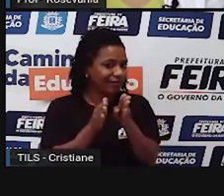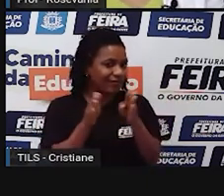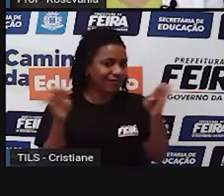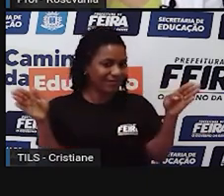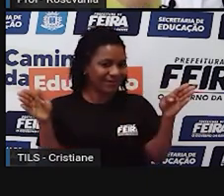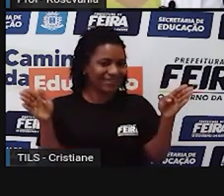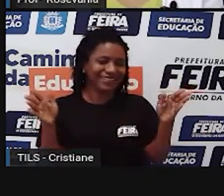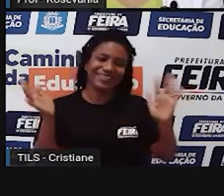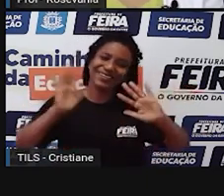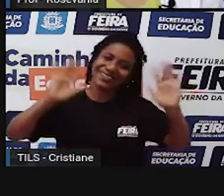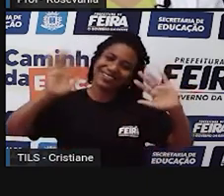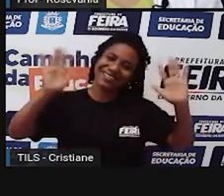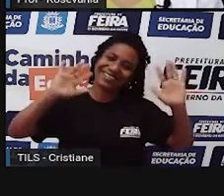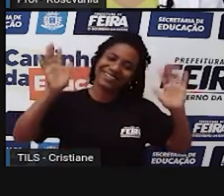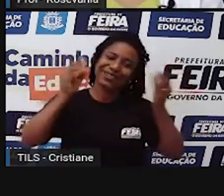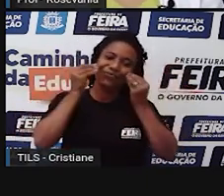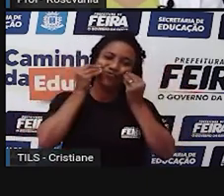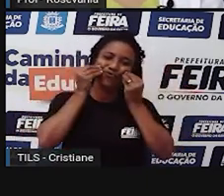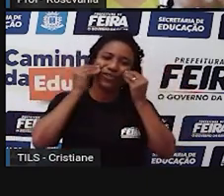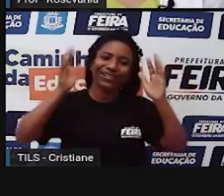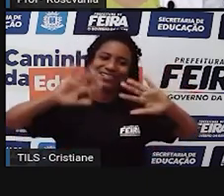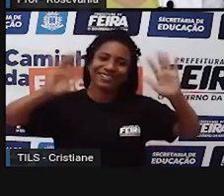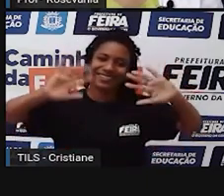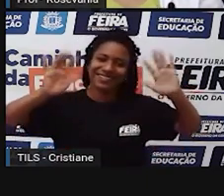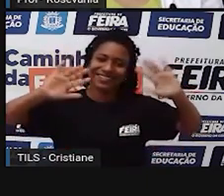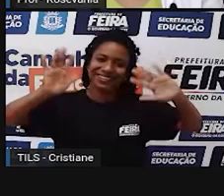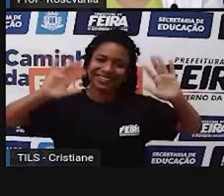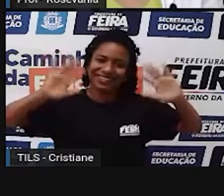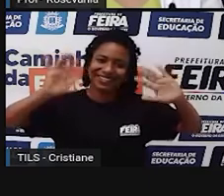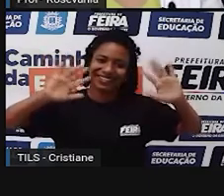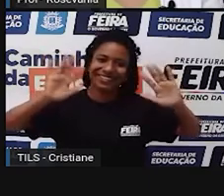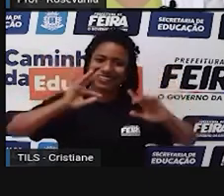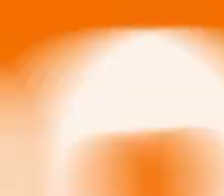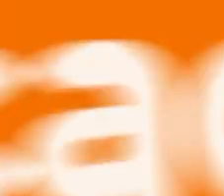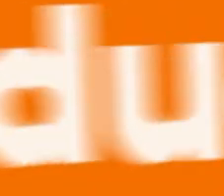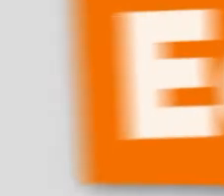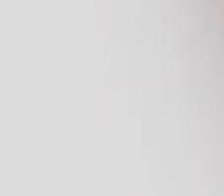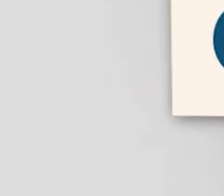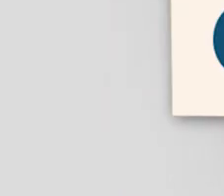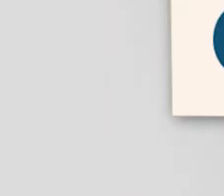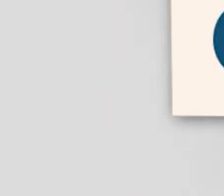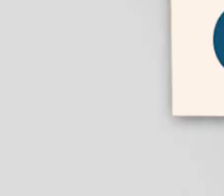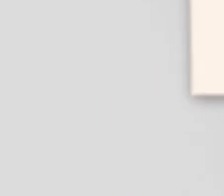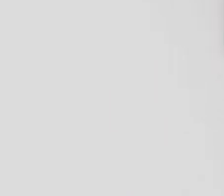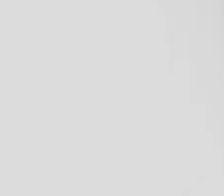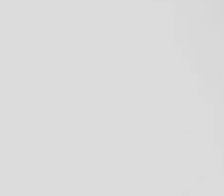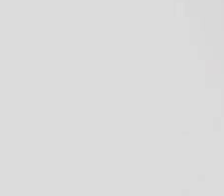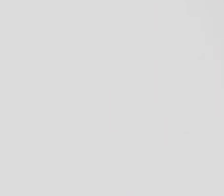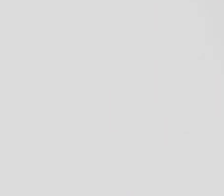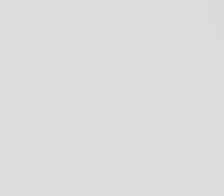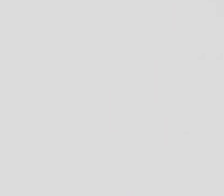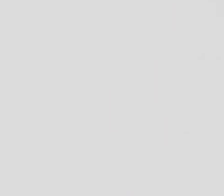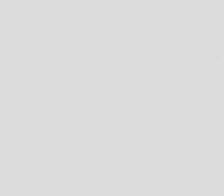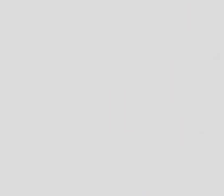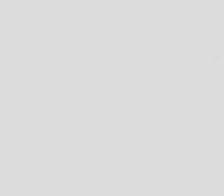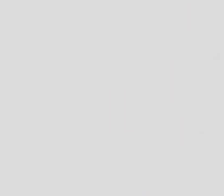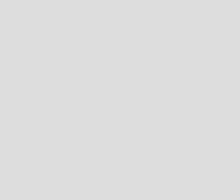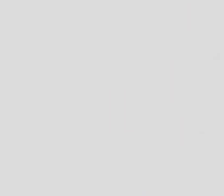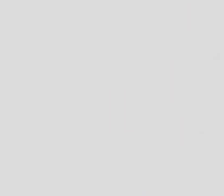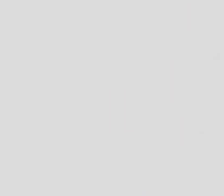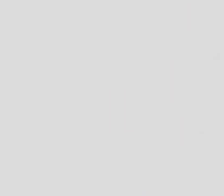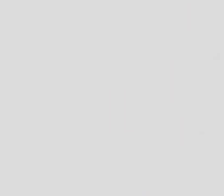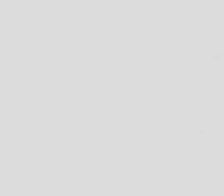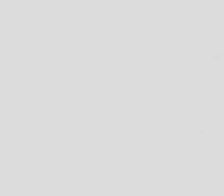Então, um beijo pra todos, espero que vocês tenham gostado da aula, e até a nossa próxima aula. Tchau. Tchau. Tchau.